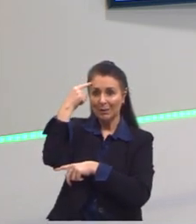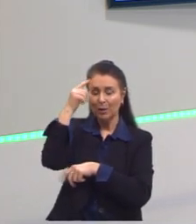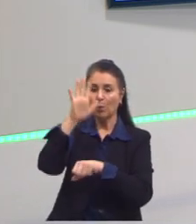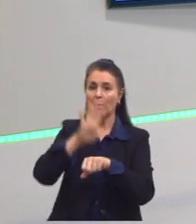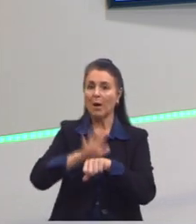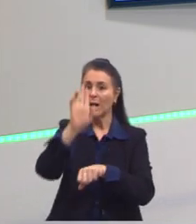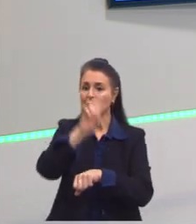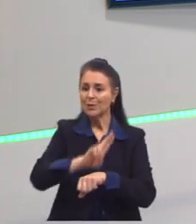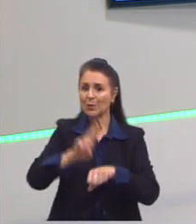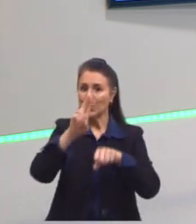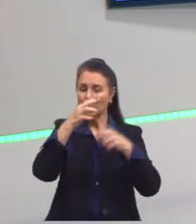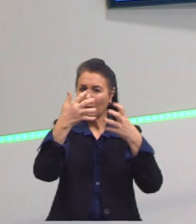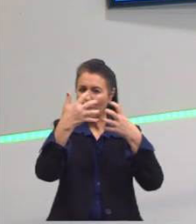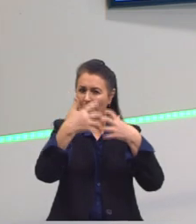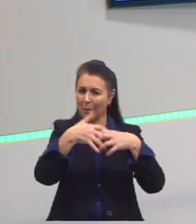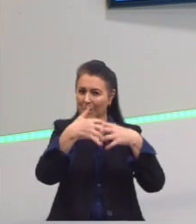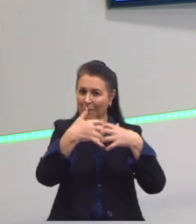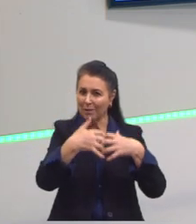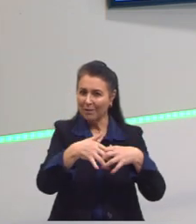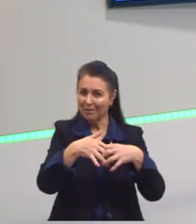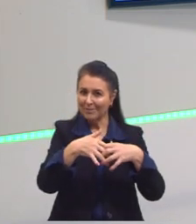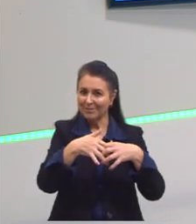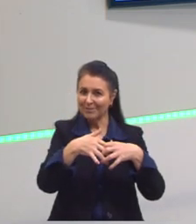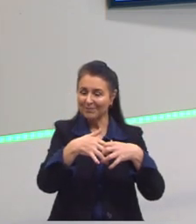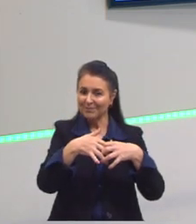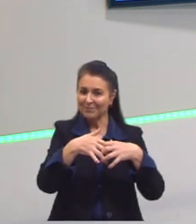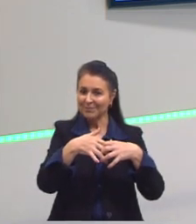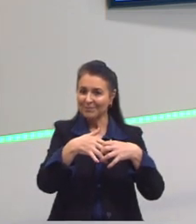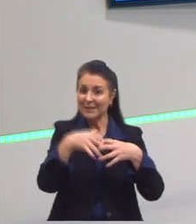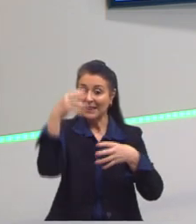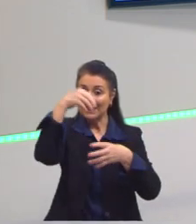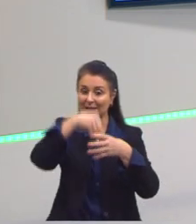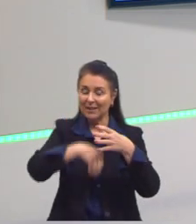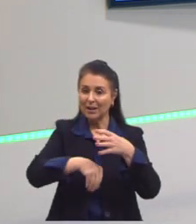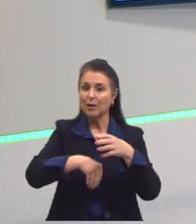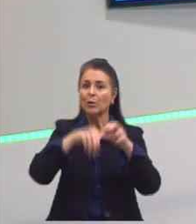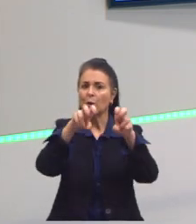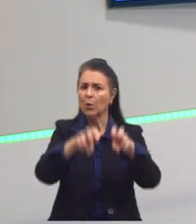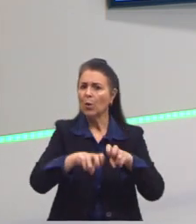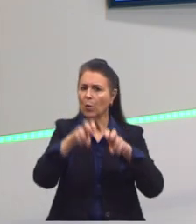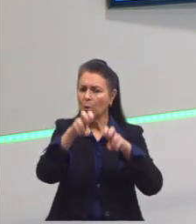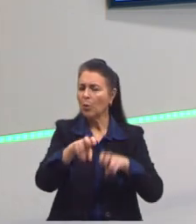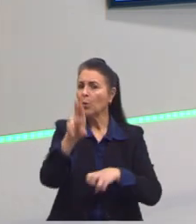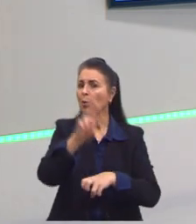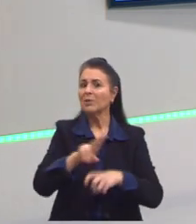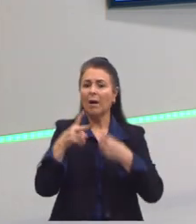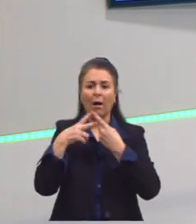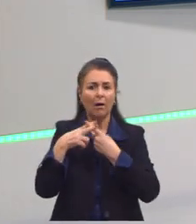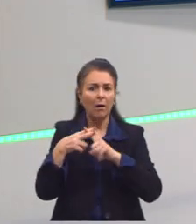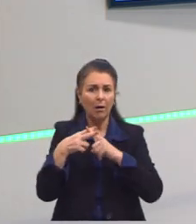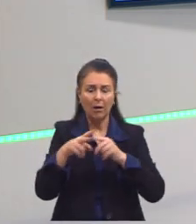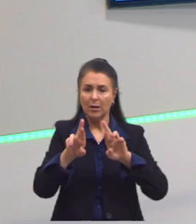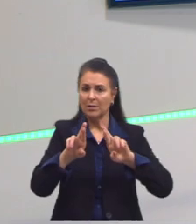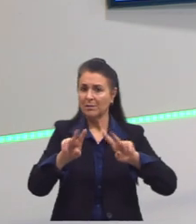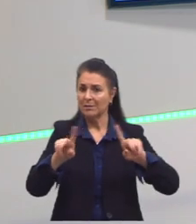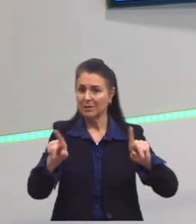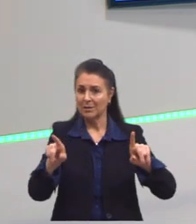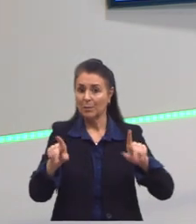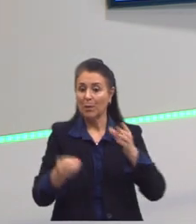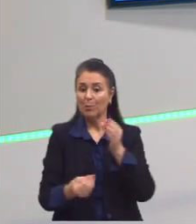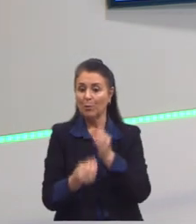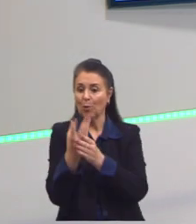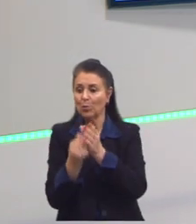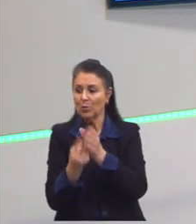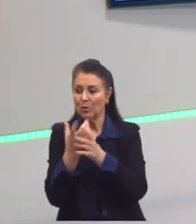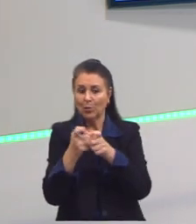mecanização né de trazer Então esse essa assim ressecamento né para produzir e aí fico bom